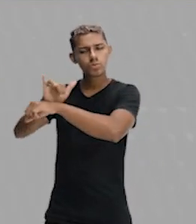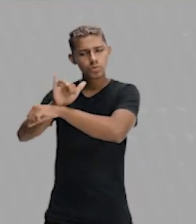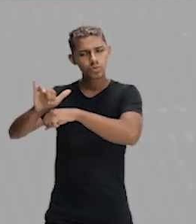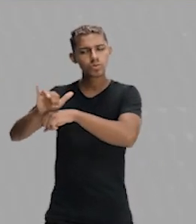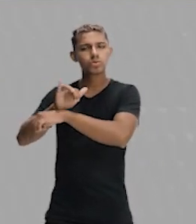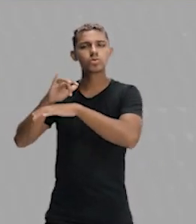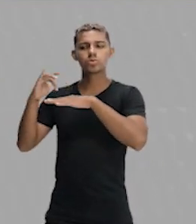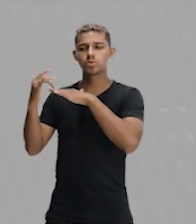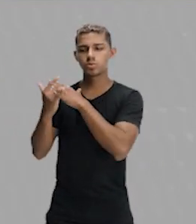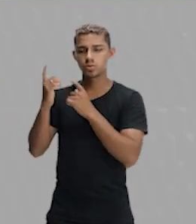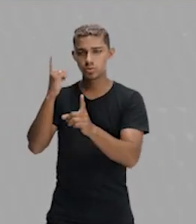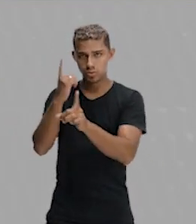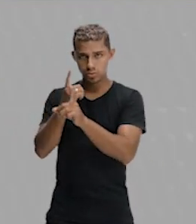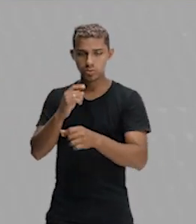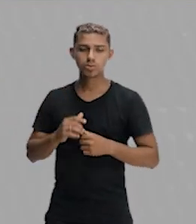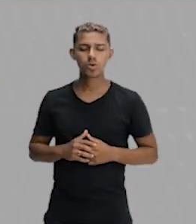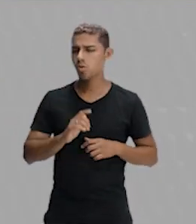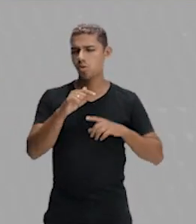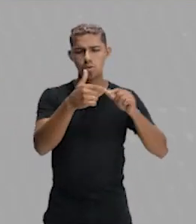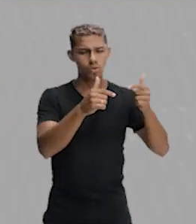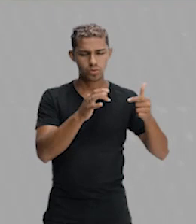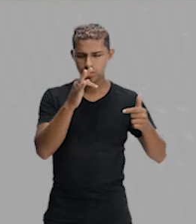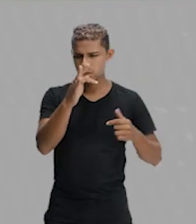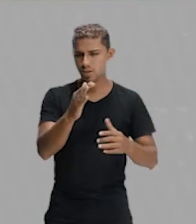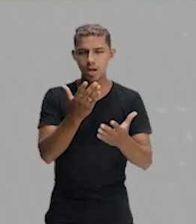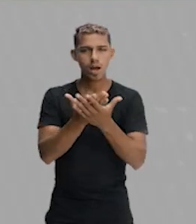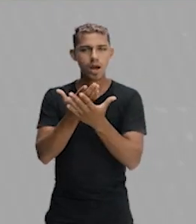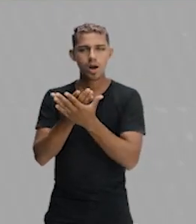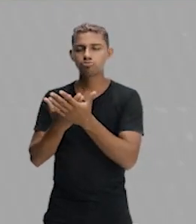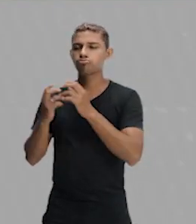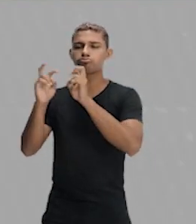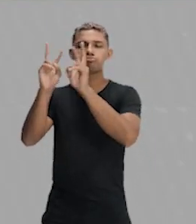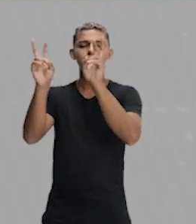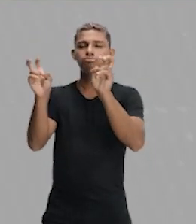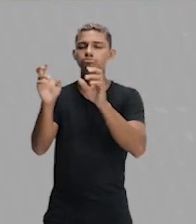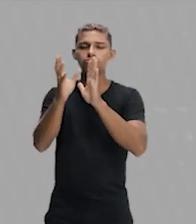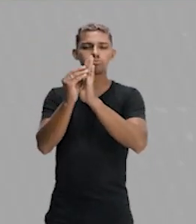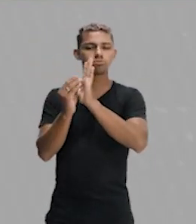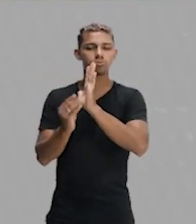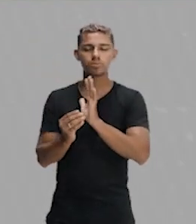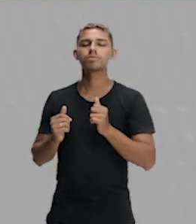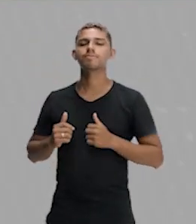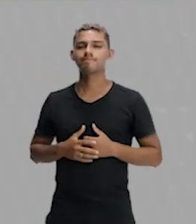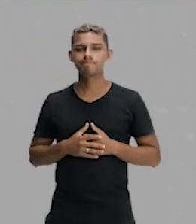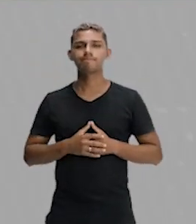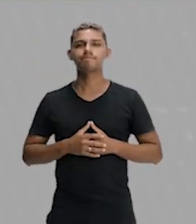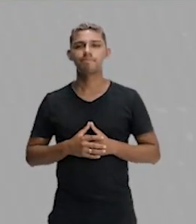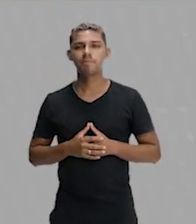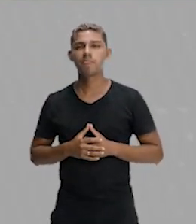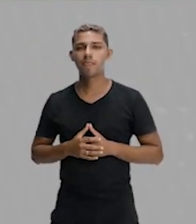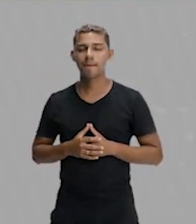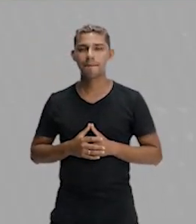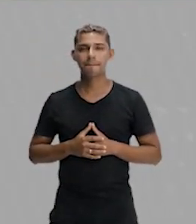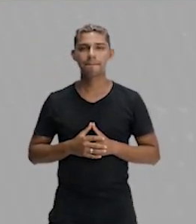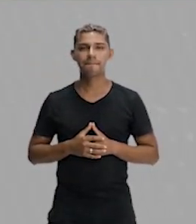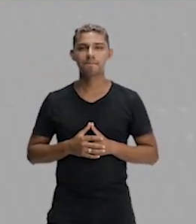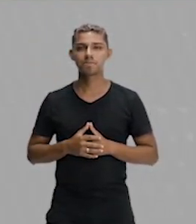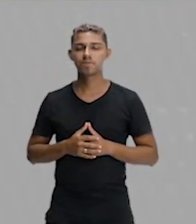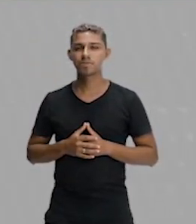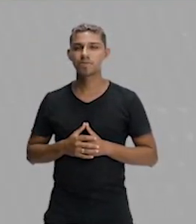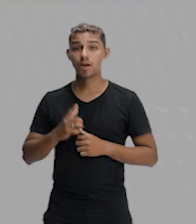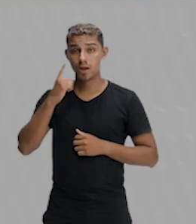encontra, certo? E outras aulas também, né, de outros assuntos e também de outros conteúdos. Tá ok? Então vamos